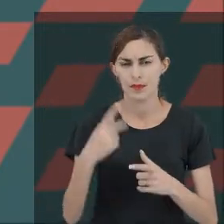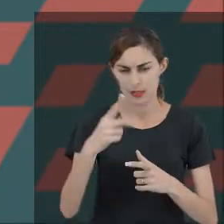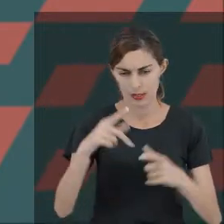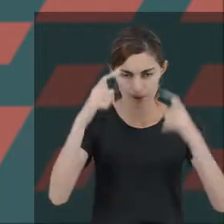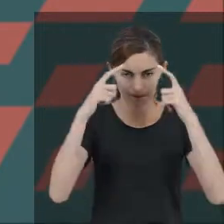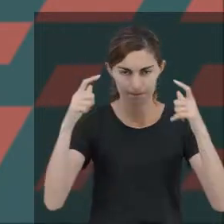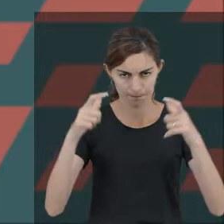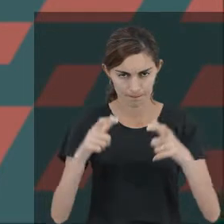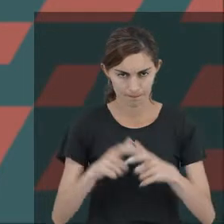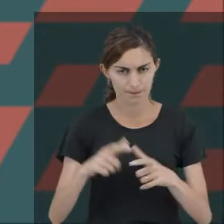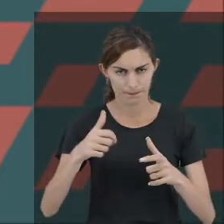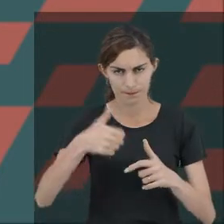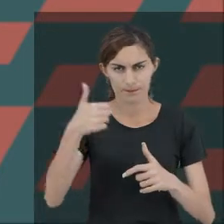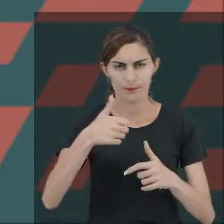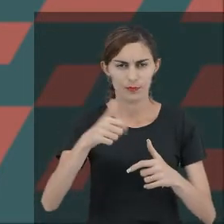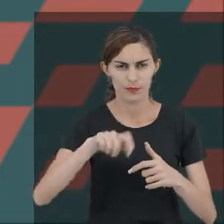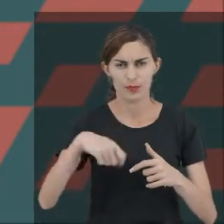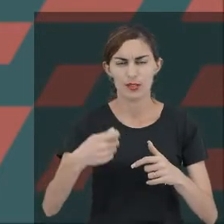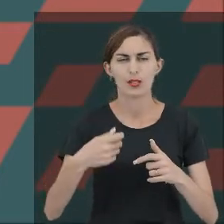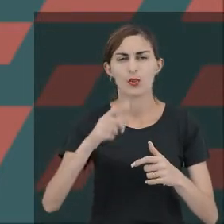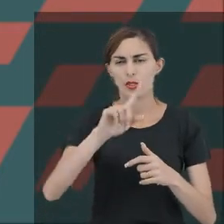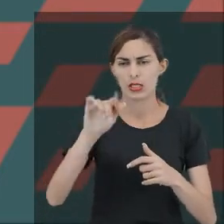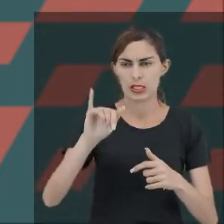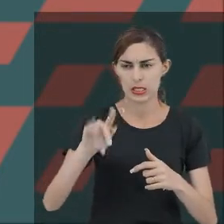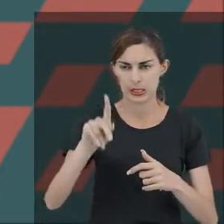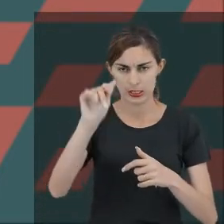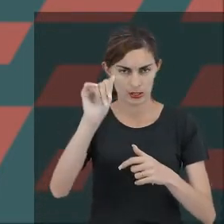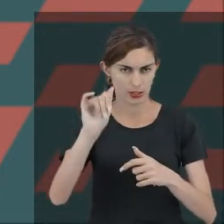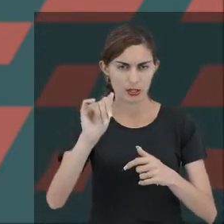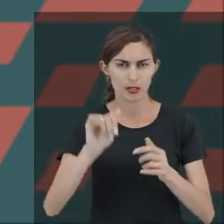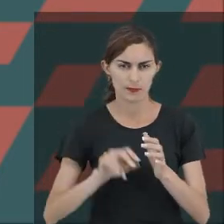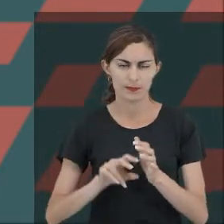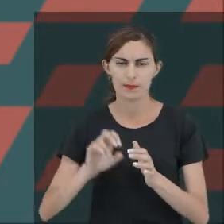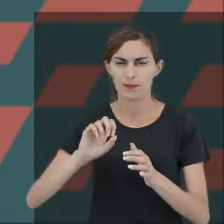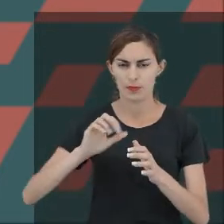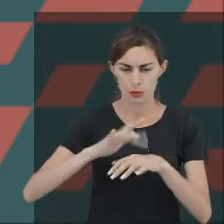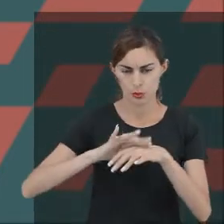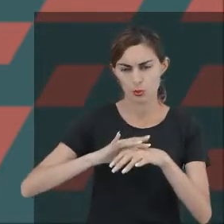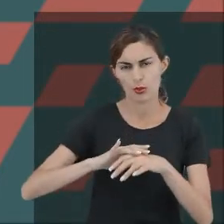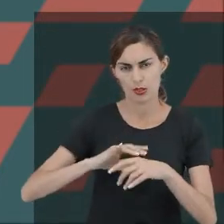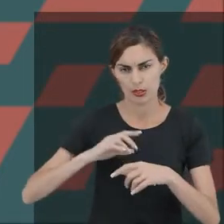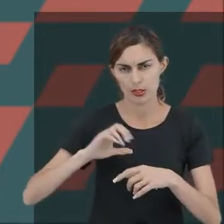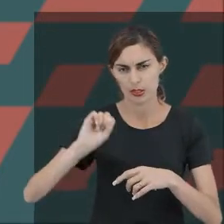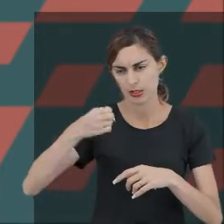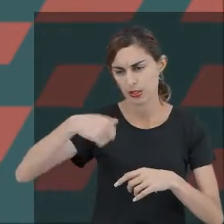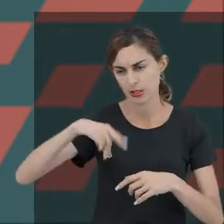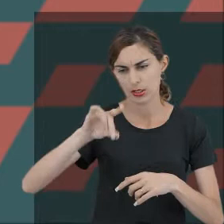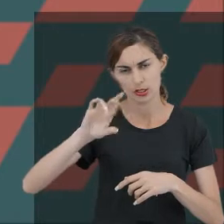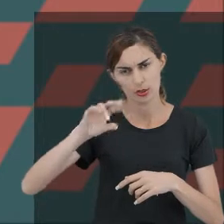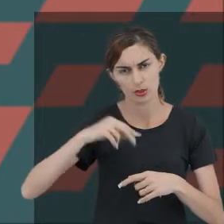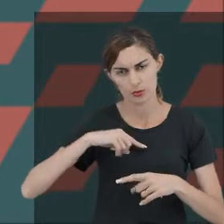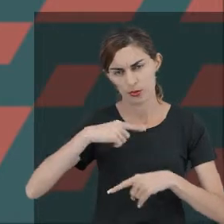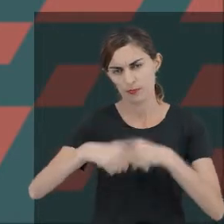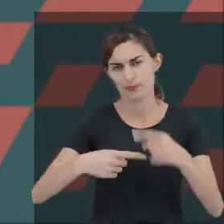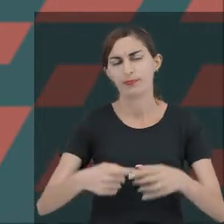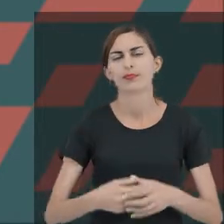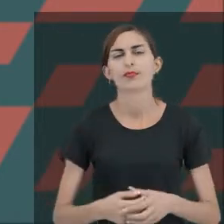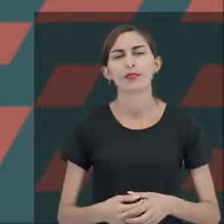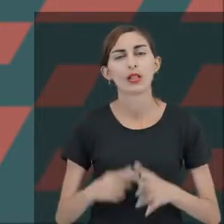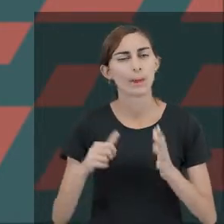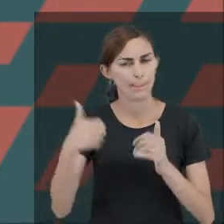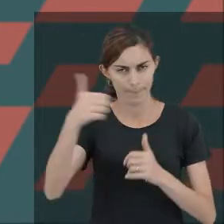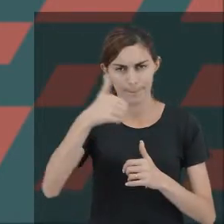Essa microcefalia, que é o sinal mais evidente da síndrome congênita da Zika, ela é notificada em diferentes sistemas de informação.